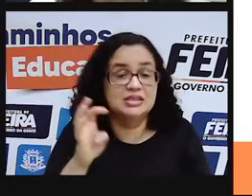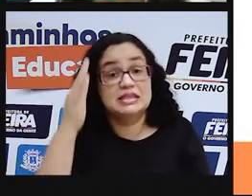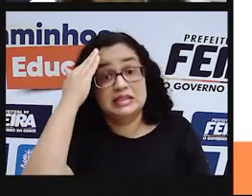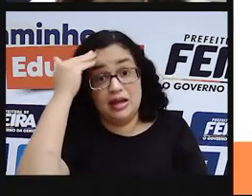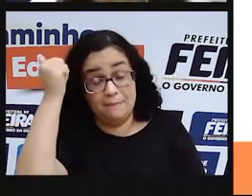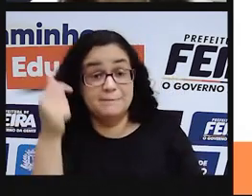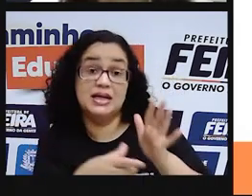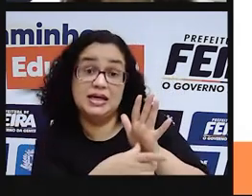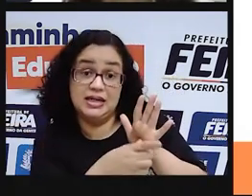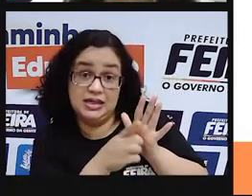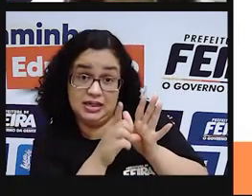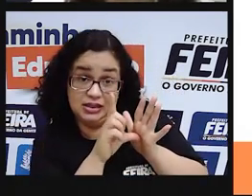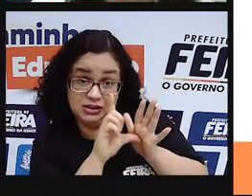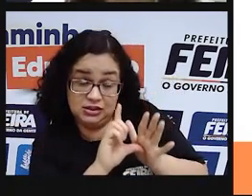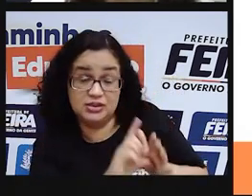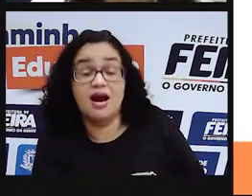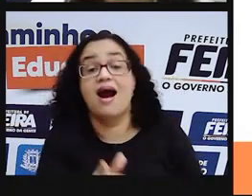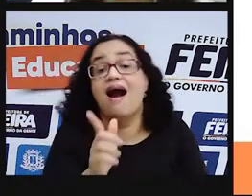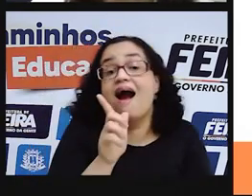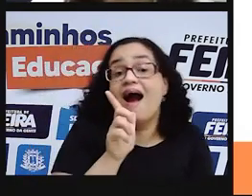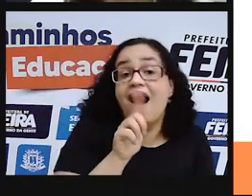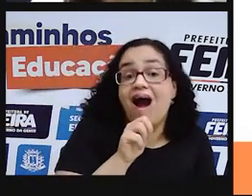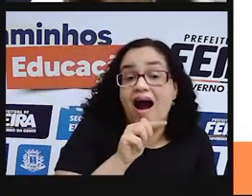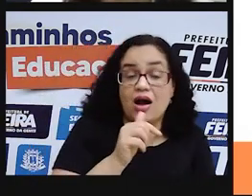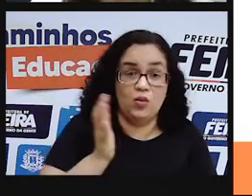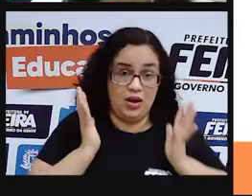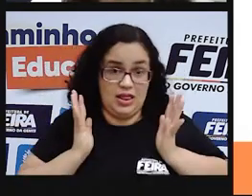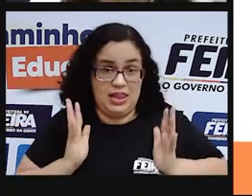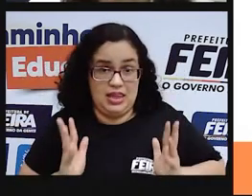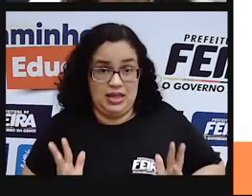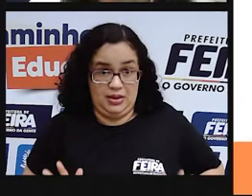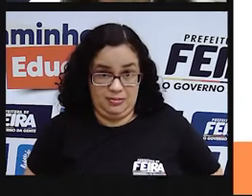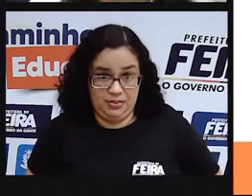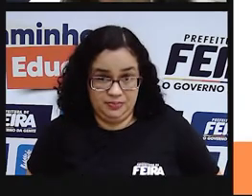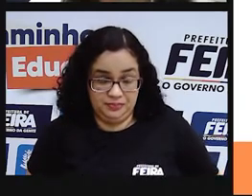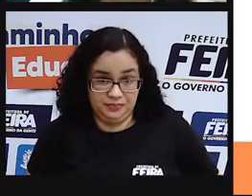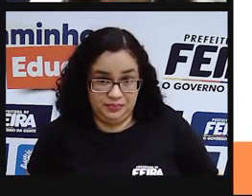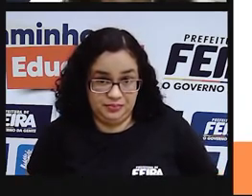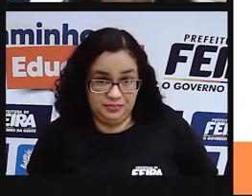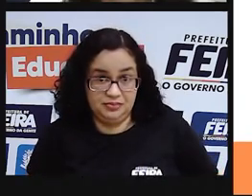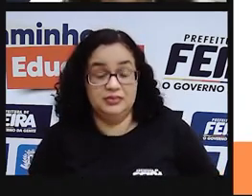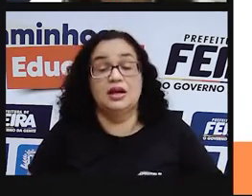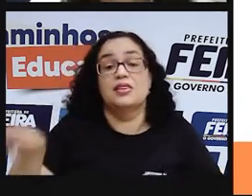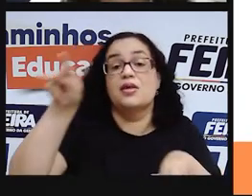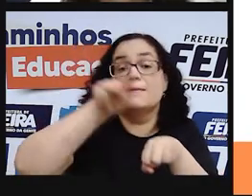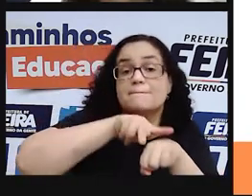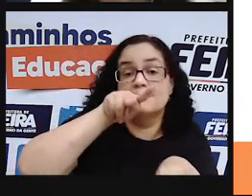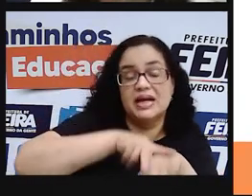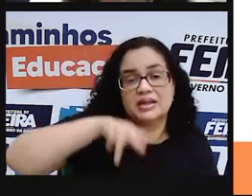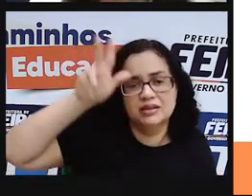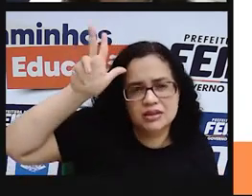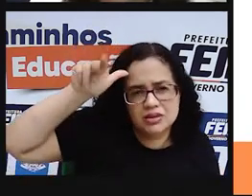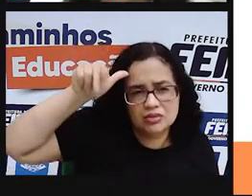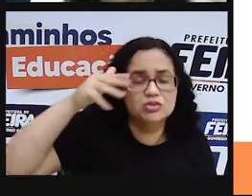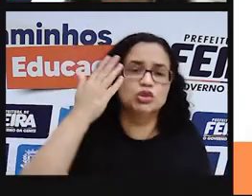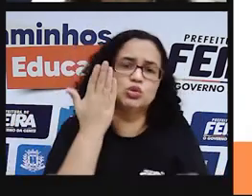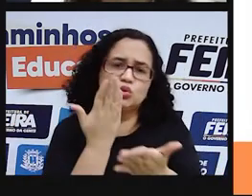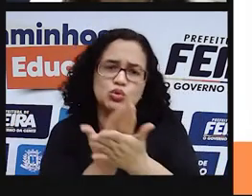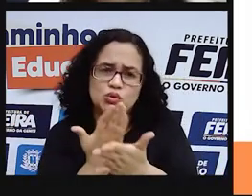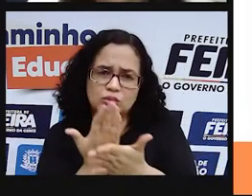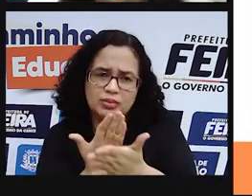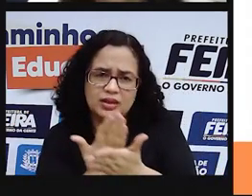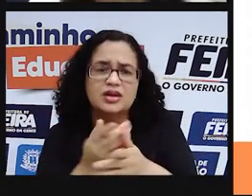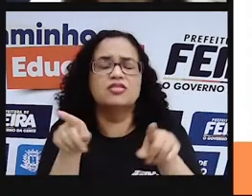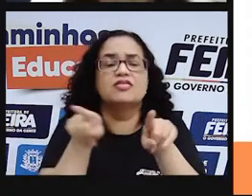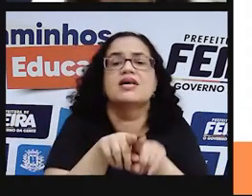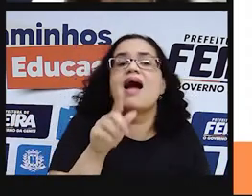antes aí da nossa água encanada ela vim lá da Pedra do cavalo lembra que a gente estuda também de